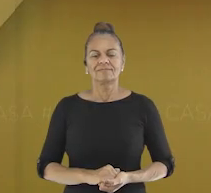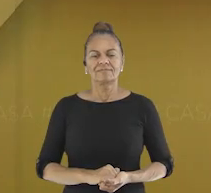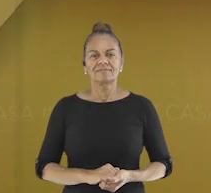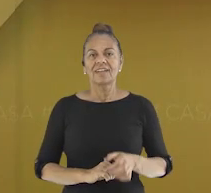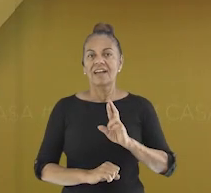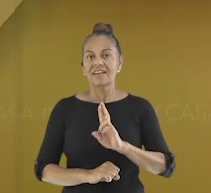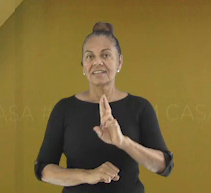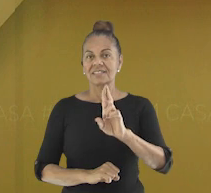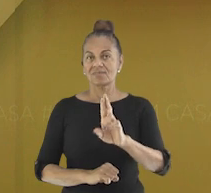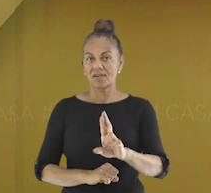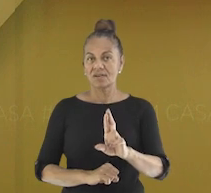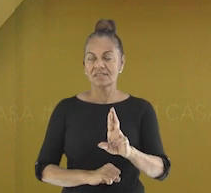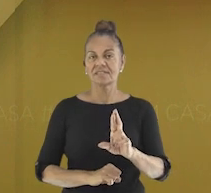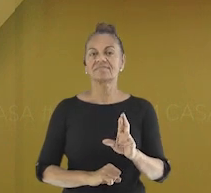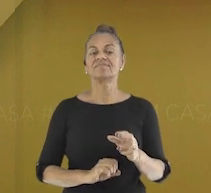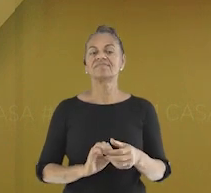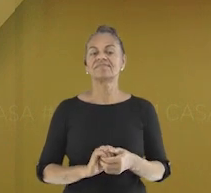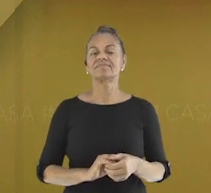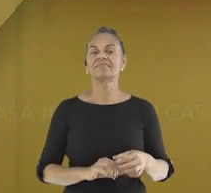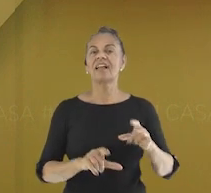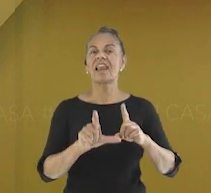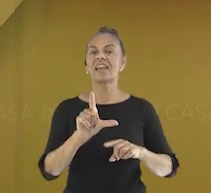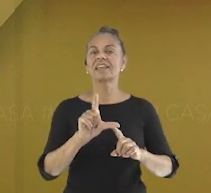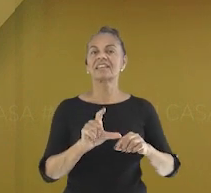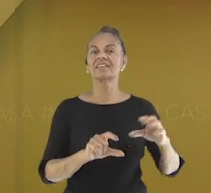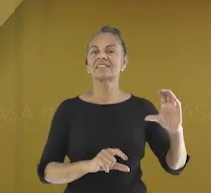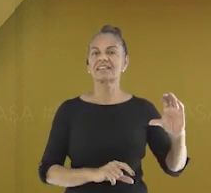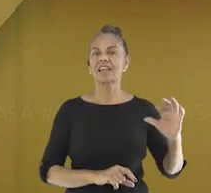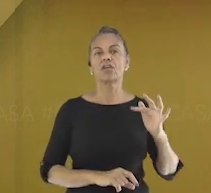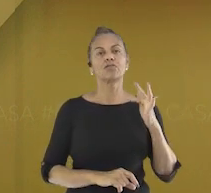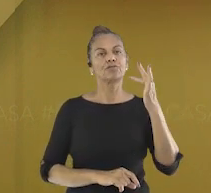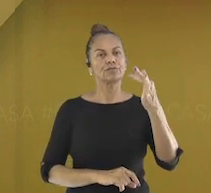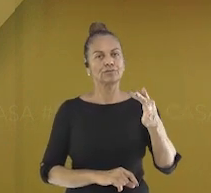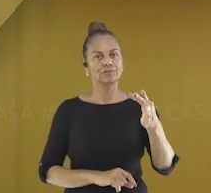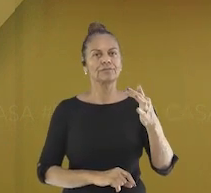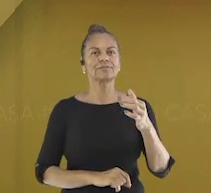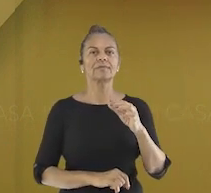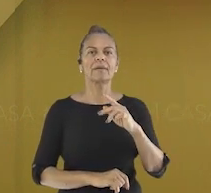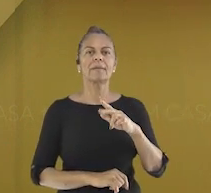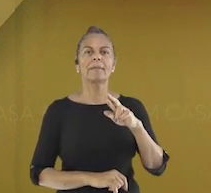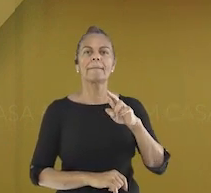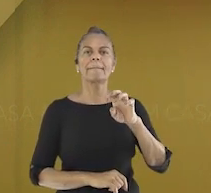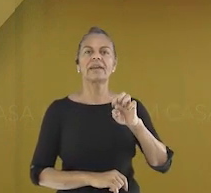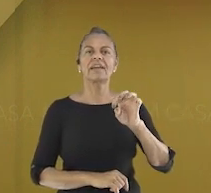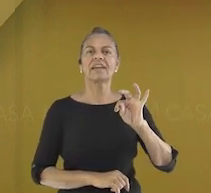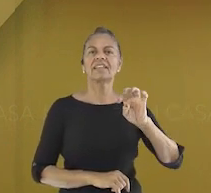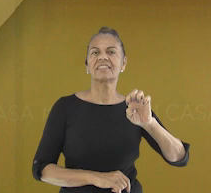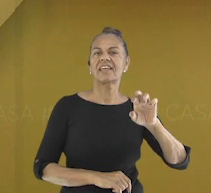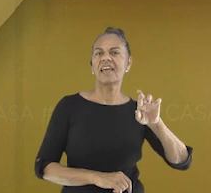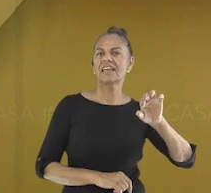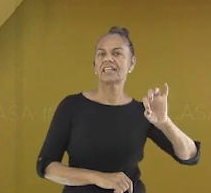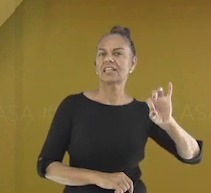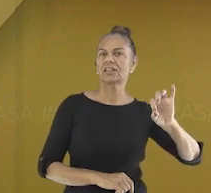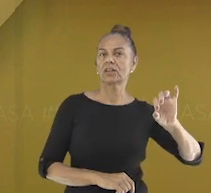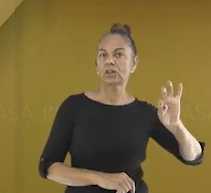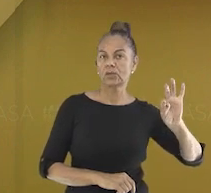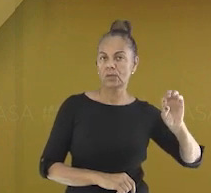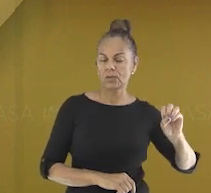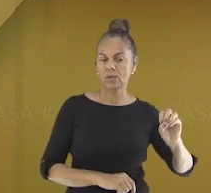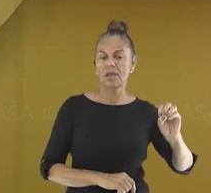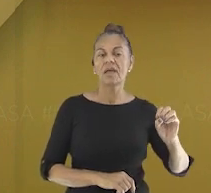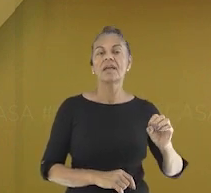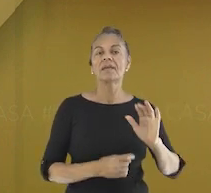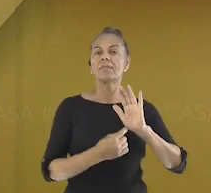A resposta da primeira questão é a letra C, futuro do pretérito, pois expressa algo que